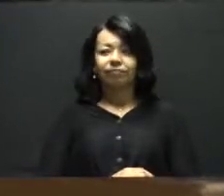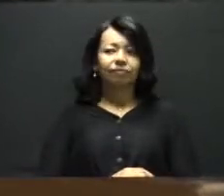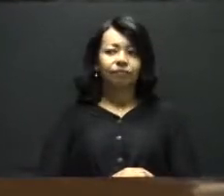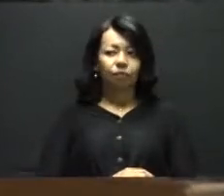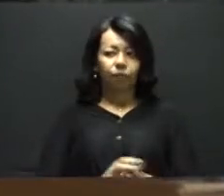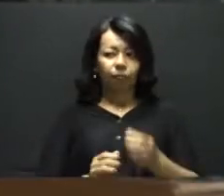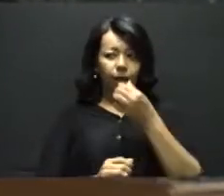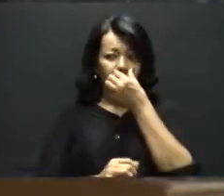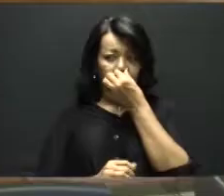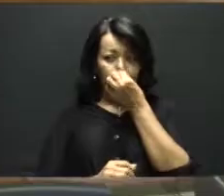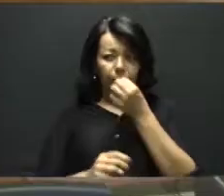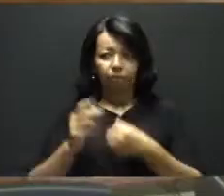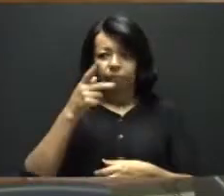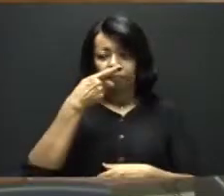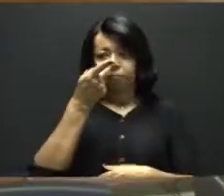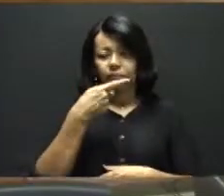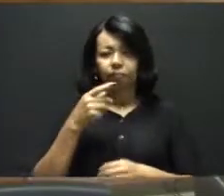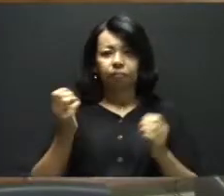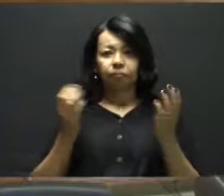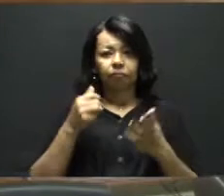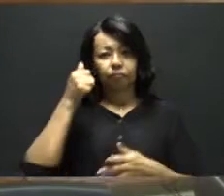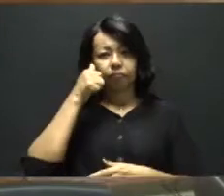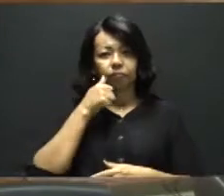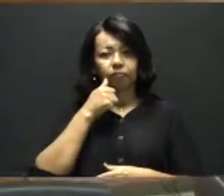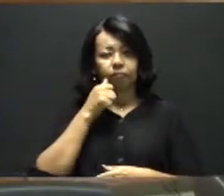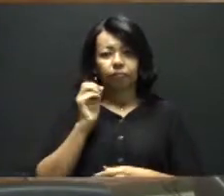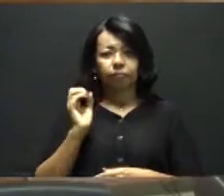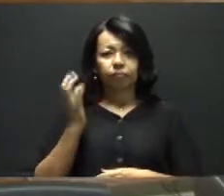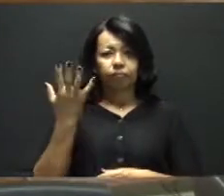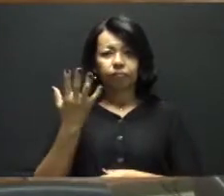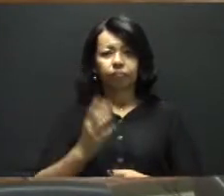vamos e da palavra a homenageada